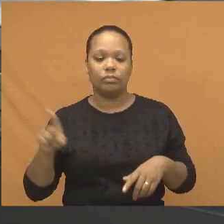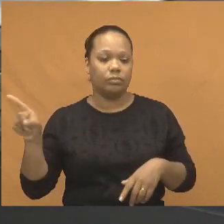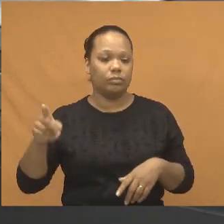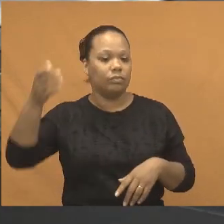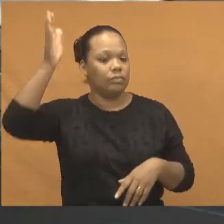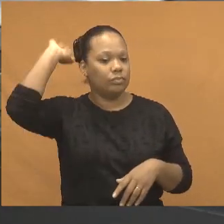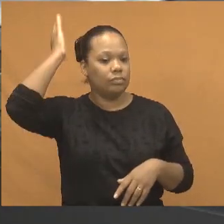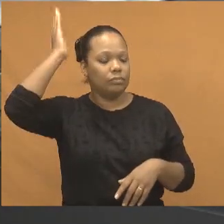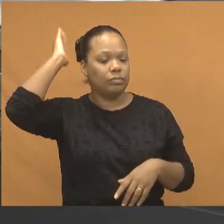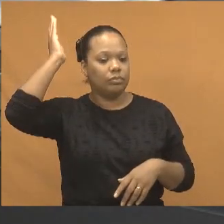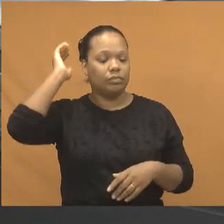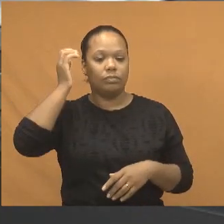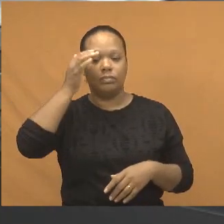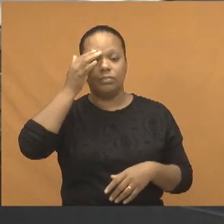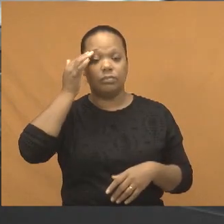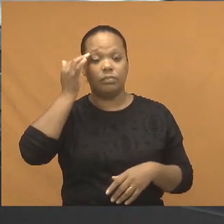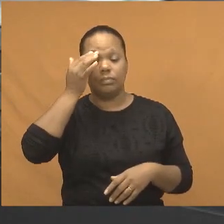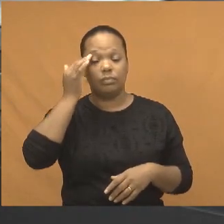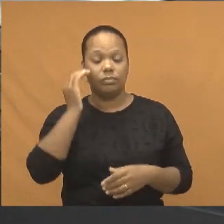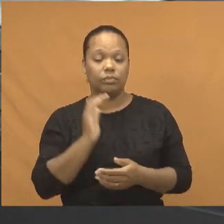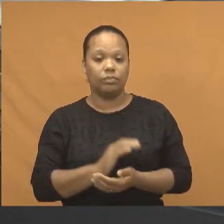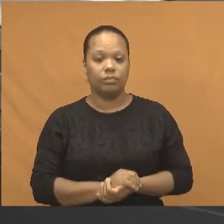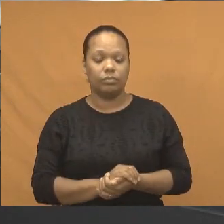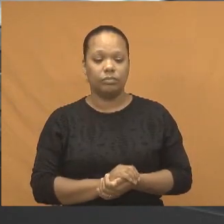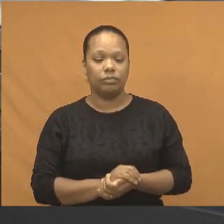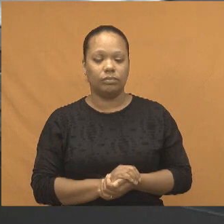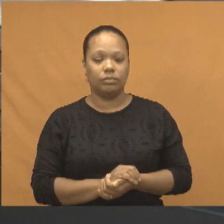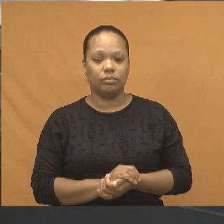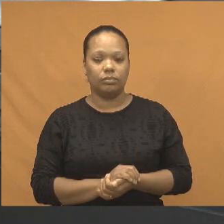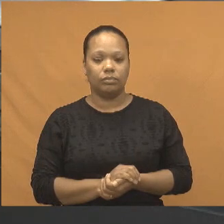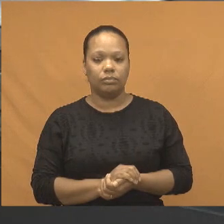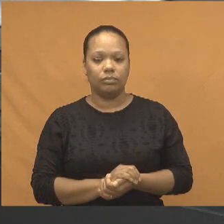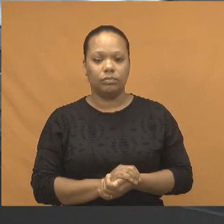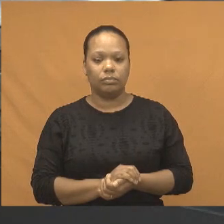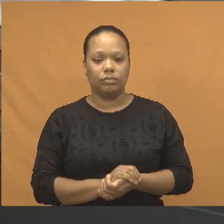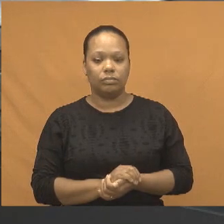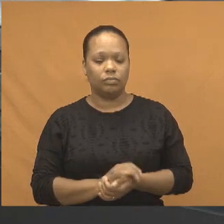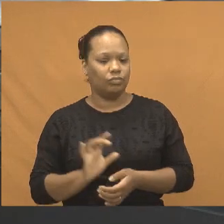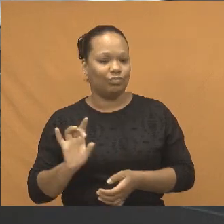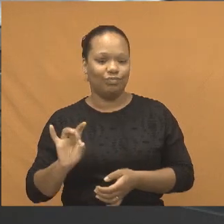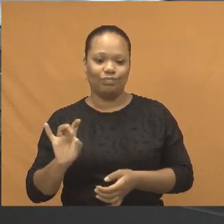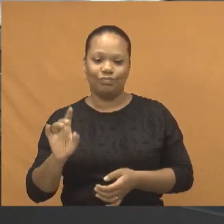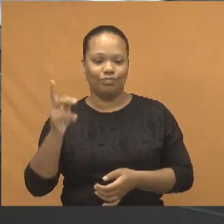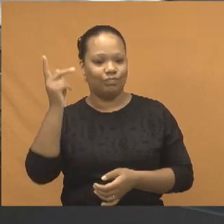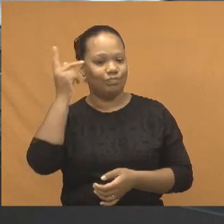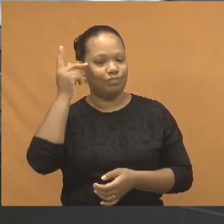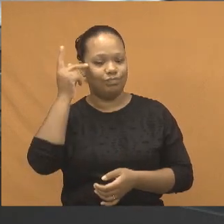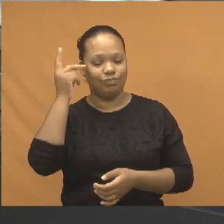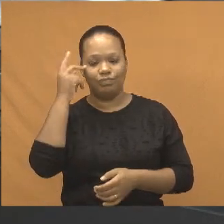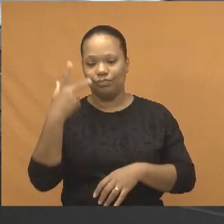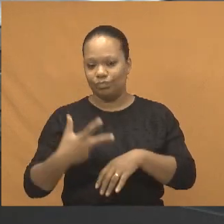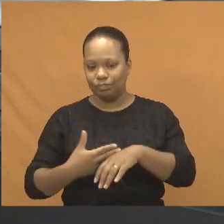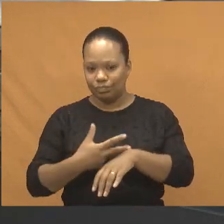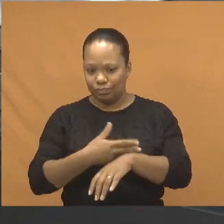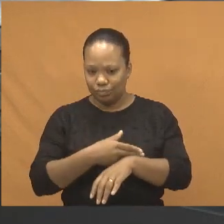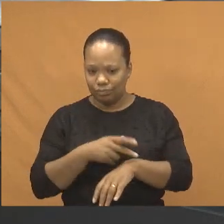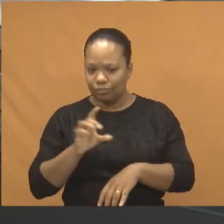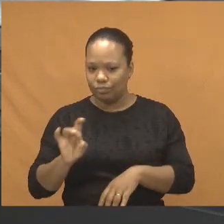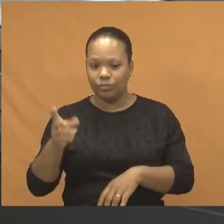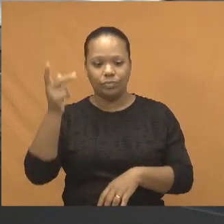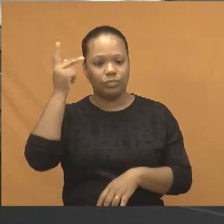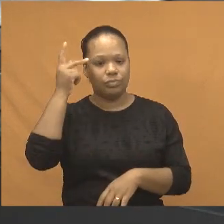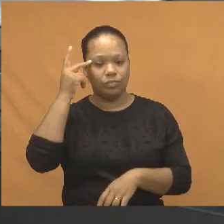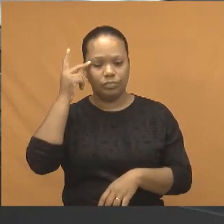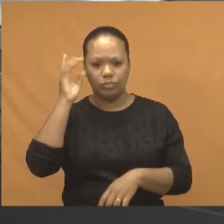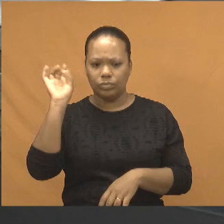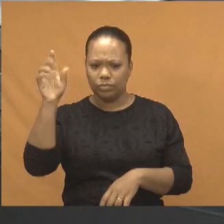Faz ambulatorial. Suporte para cirurgia cardíaca, o mais próximo realmente é São Paulo. E é bem isso. Isso não acontece só